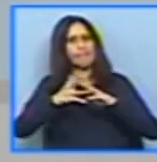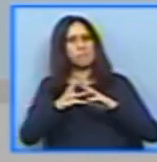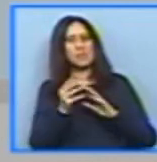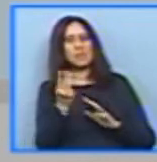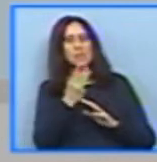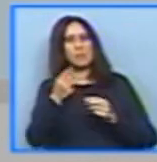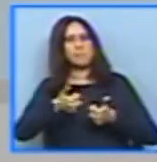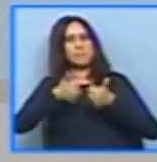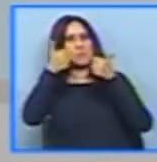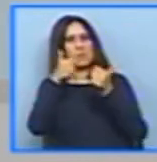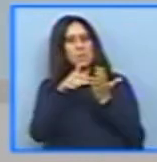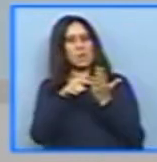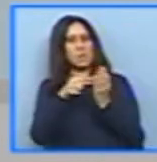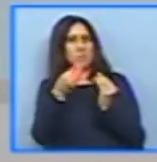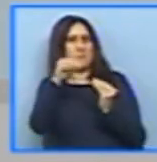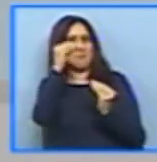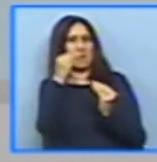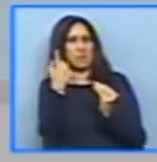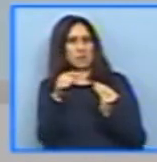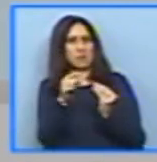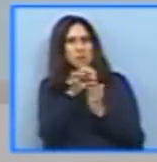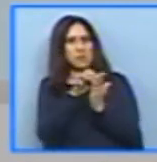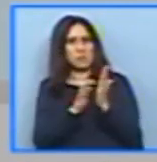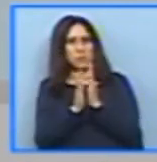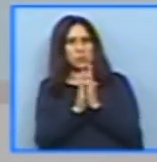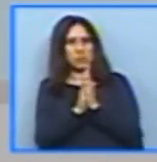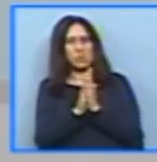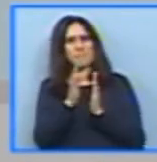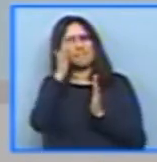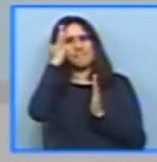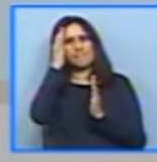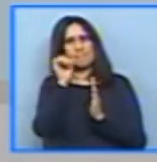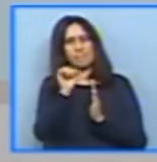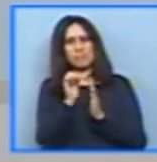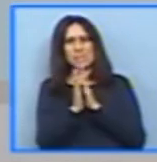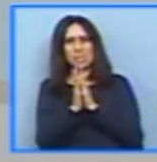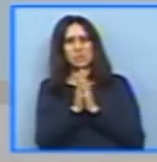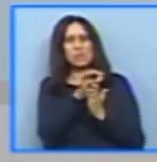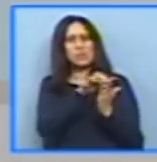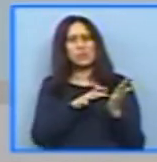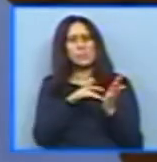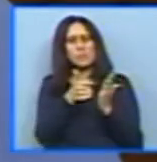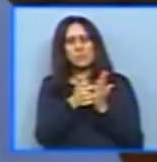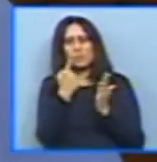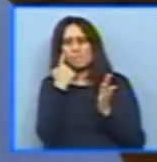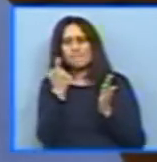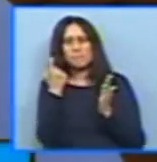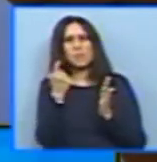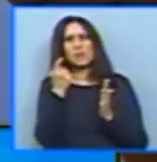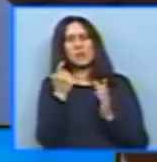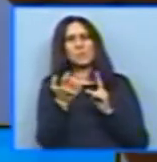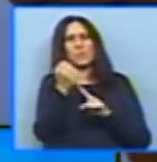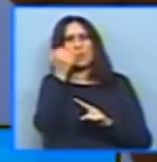como ela depois é desenvolvida na teologia e nos dogmas da Igreja. Claro. Não é fácil encontrar textos bíblicos. Eles existem,